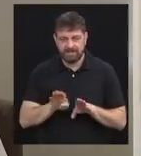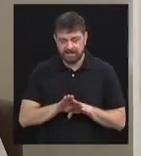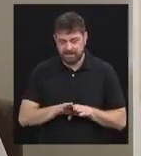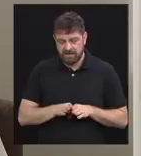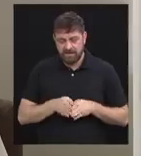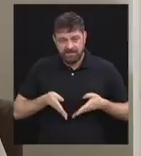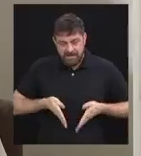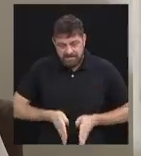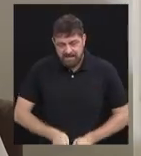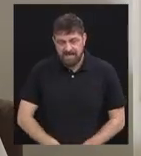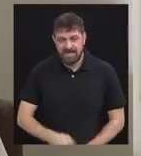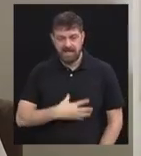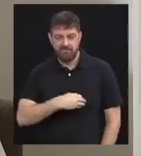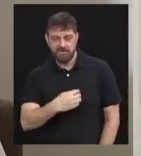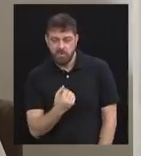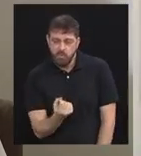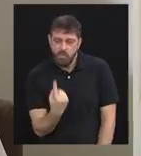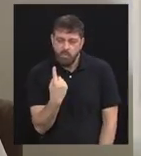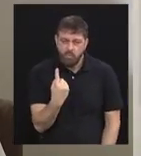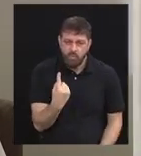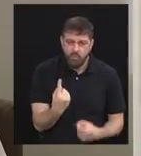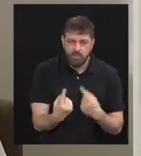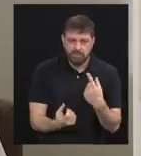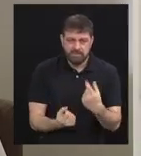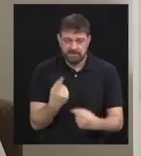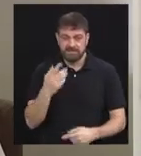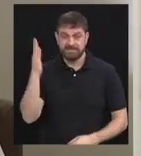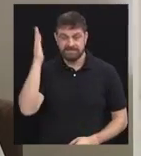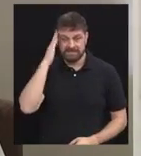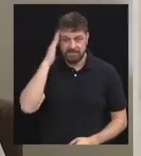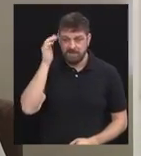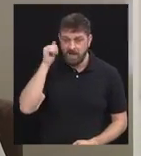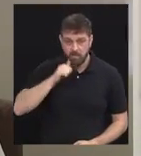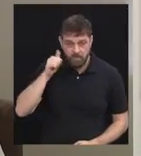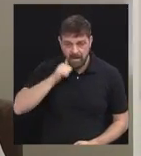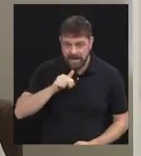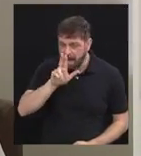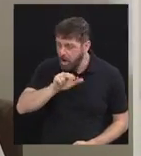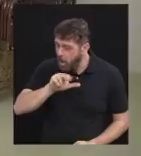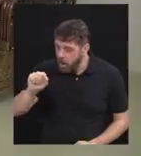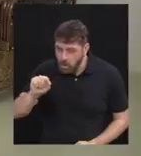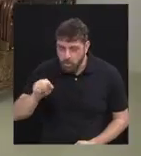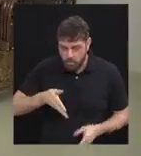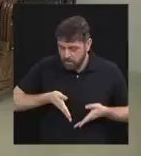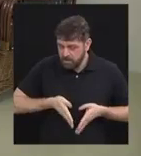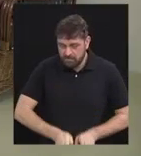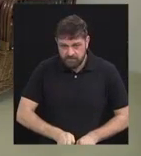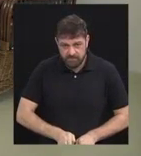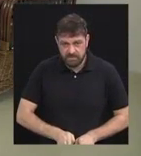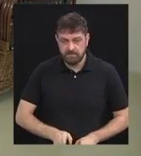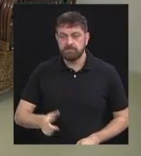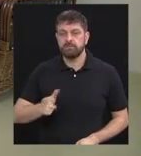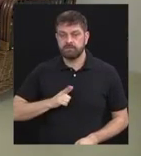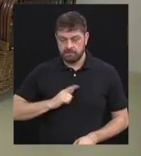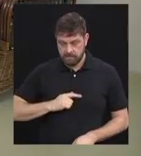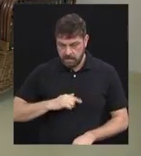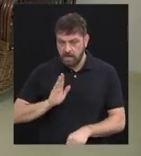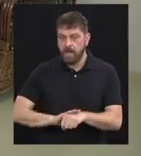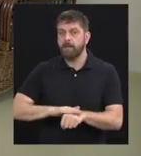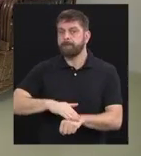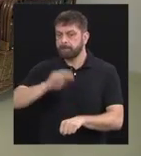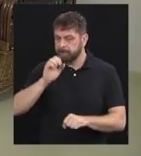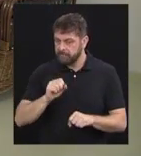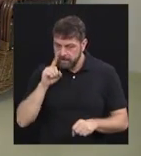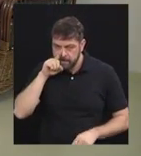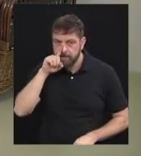menos filhos. Nós sabemos que as mulheres que são nulíparas, ou seja, que nunca tiveram filho, elas têm uma chance maior